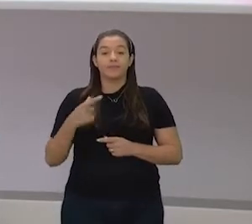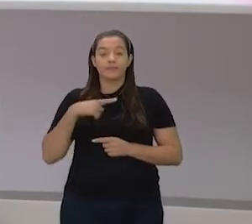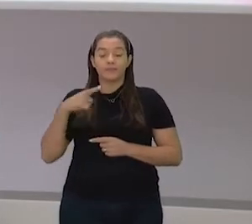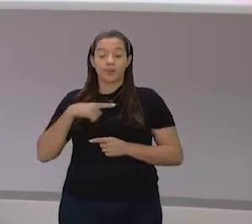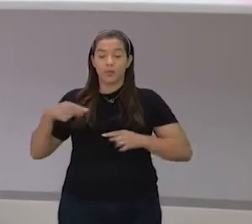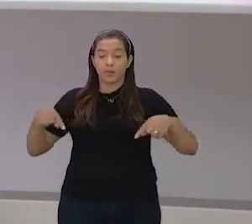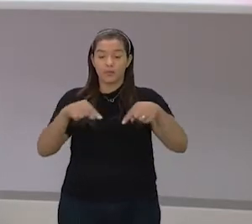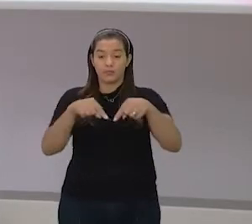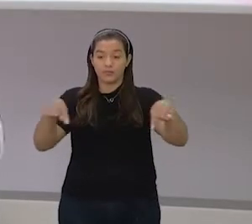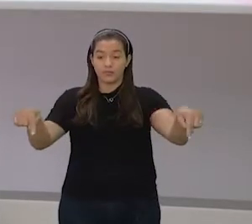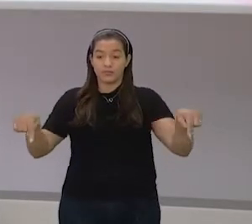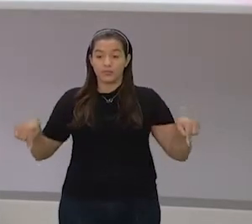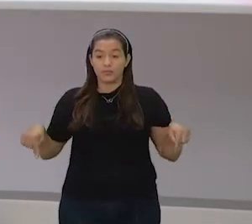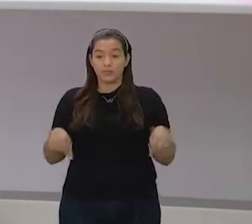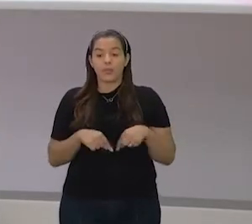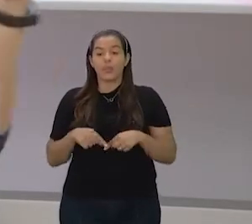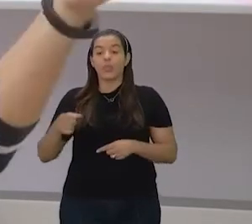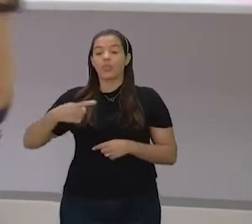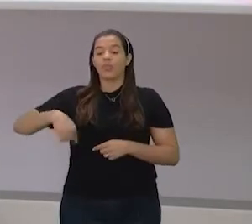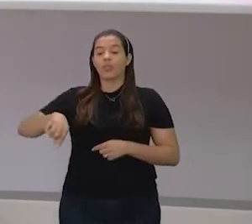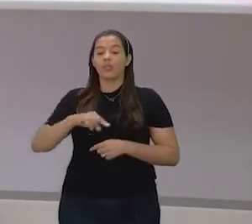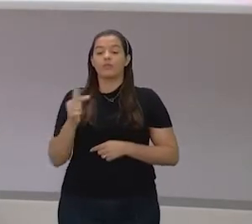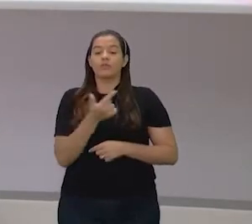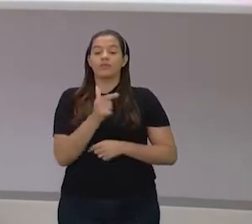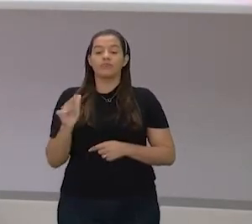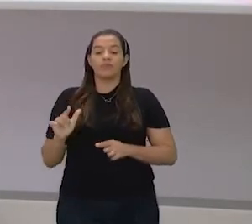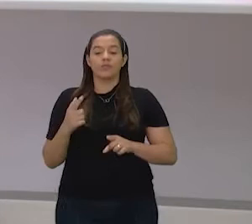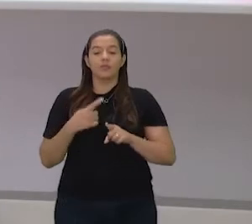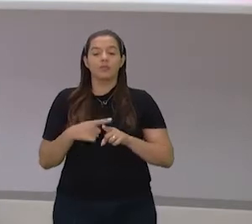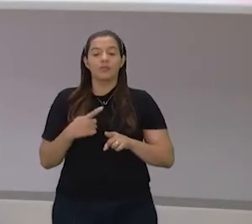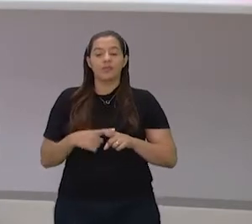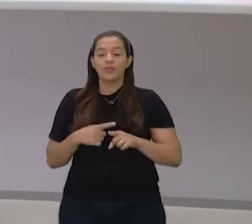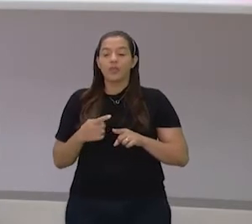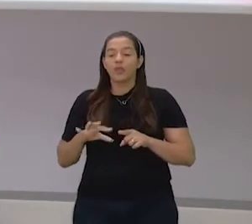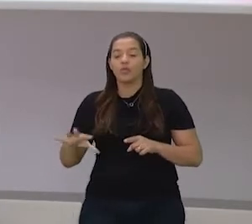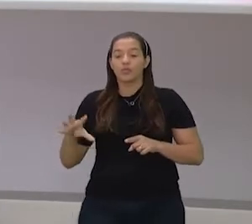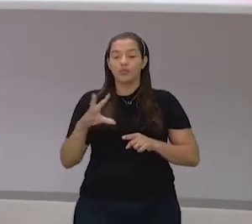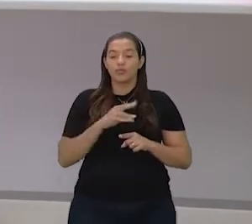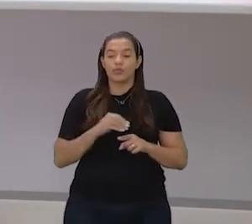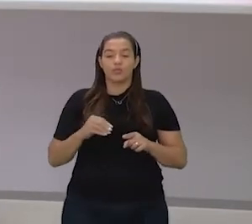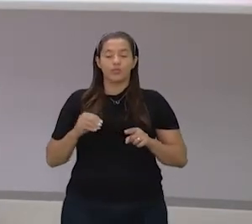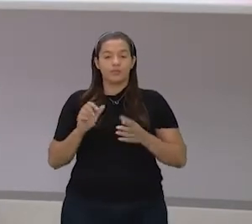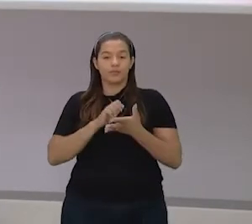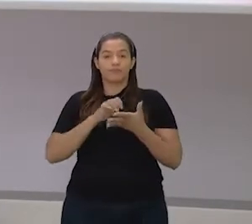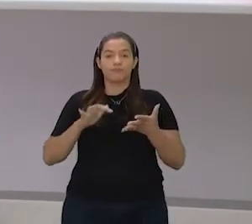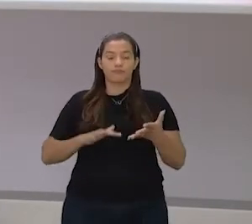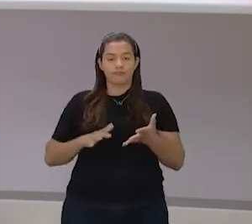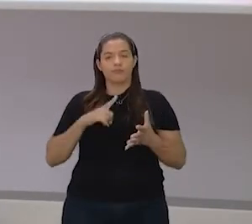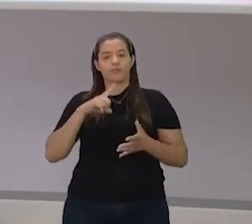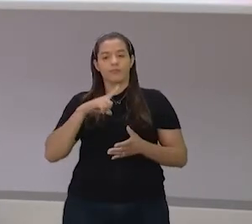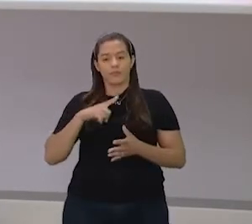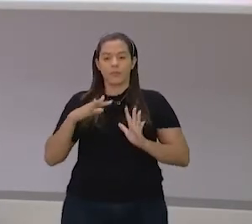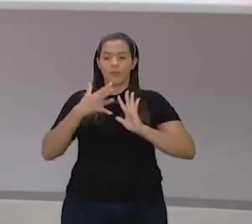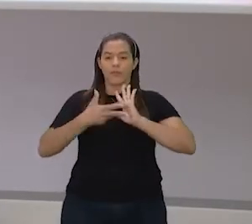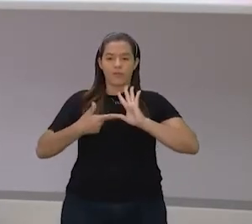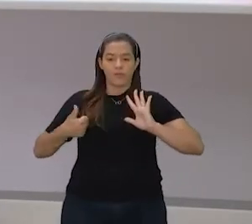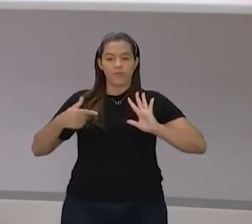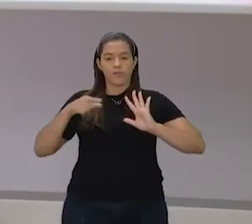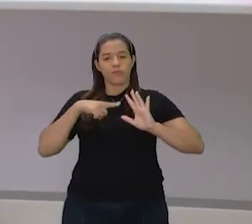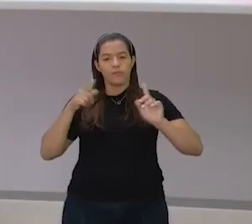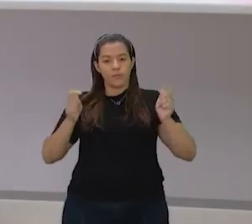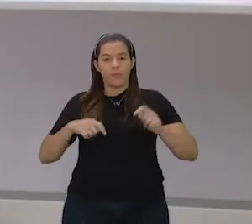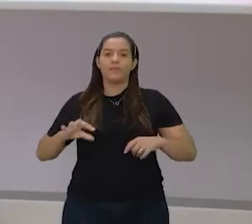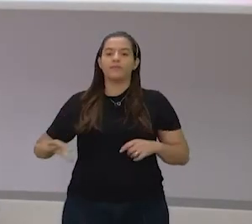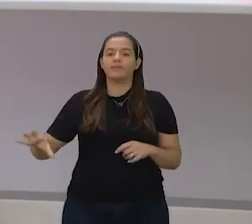tenho certeza que hoje mantém essa prática, não, a atividade é para todos. O nosso currículo possibilita essa prática de atividade